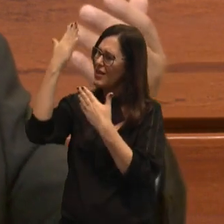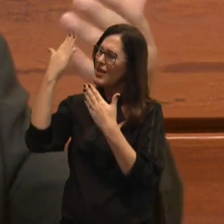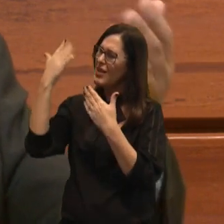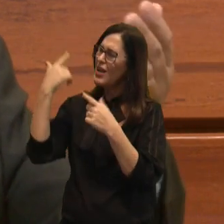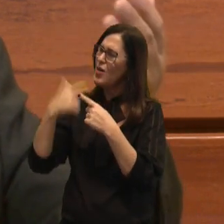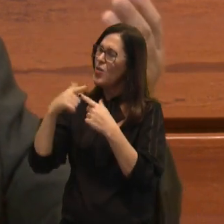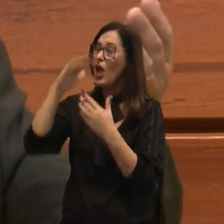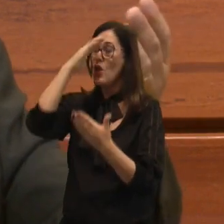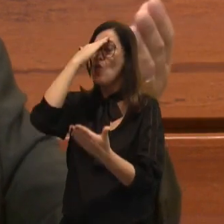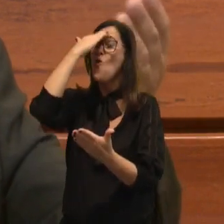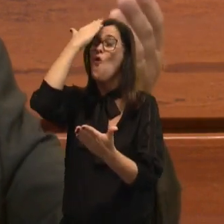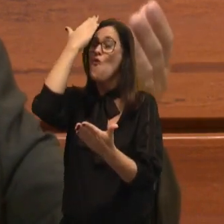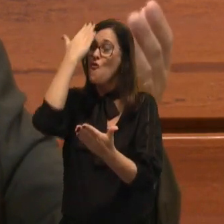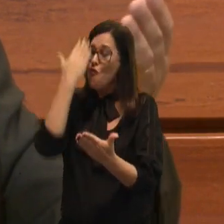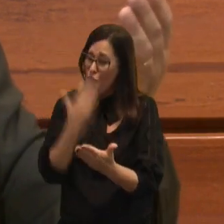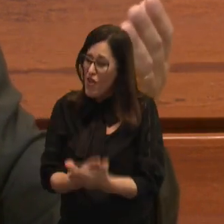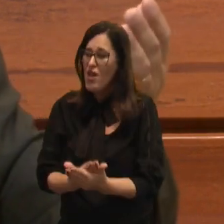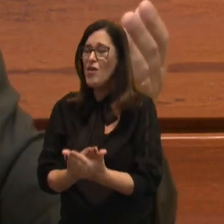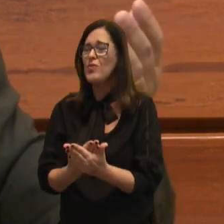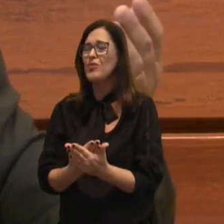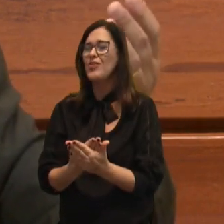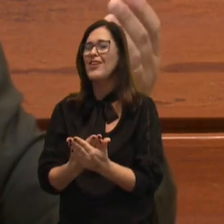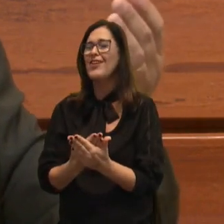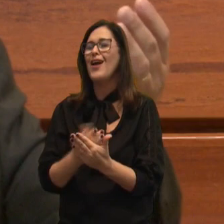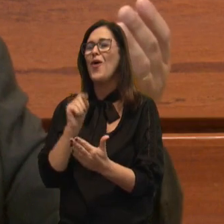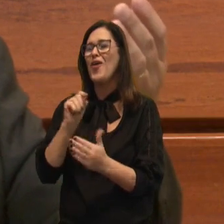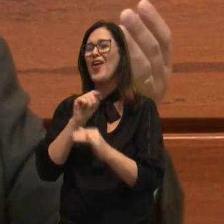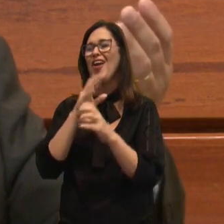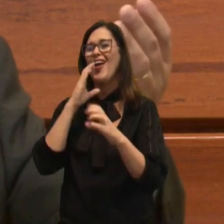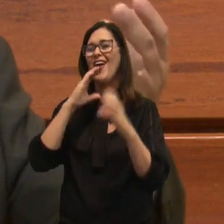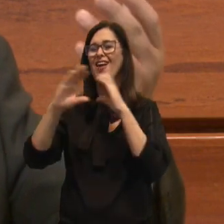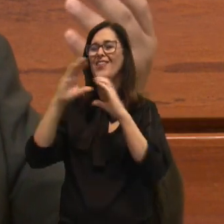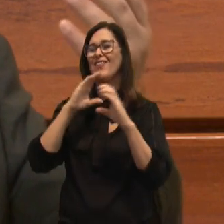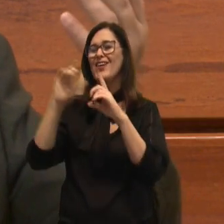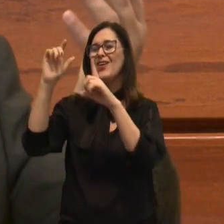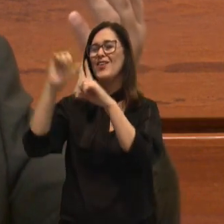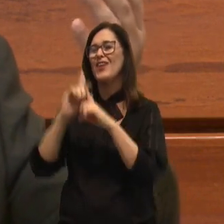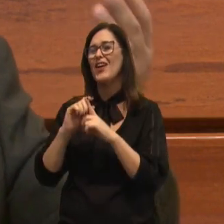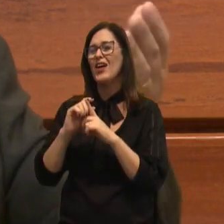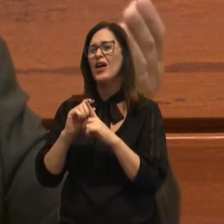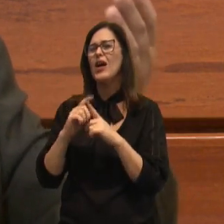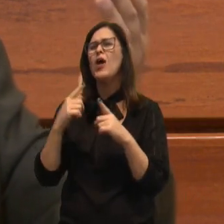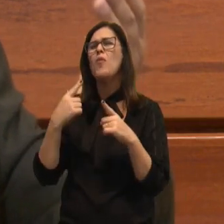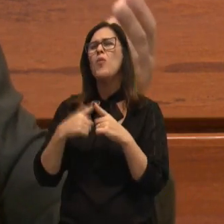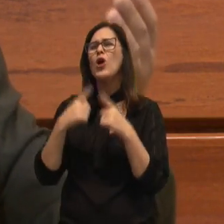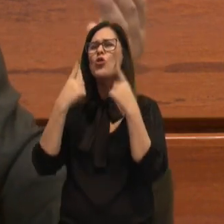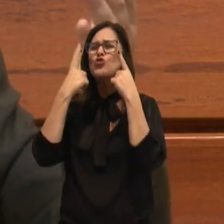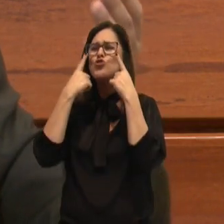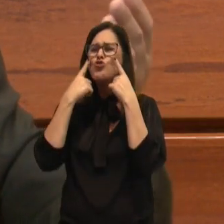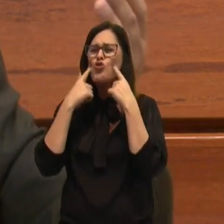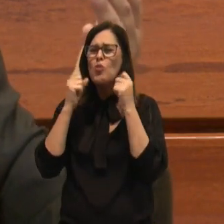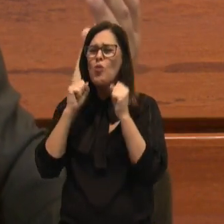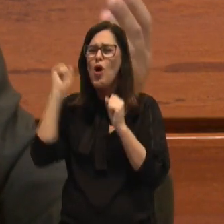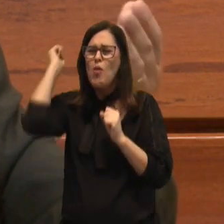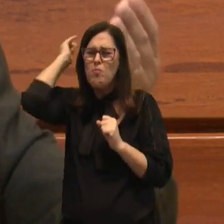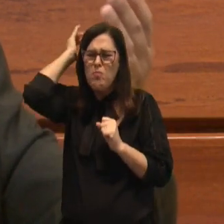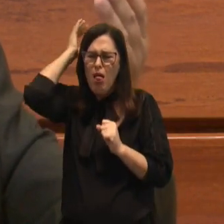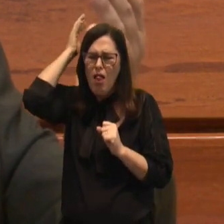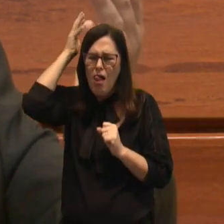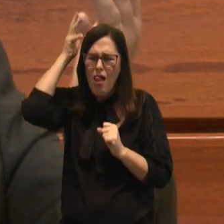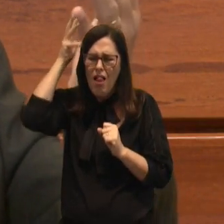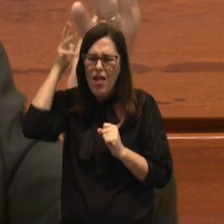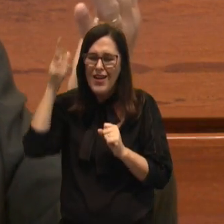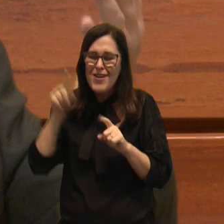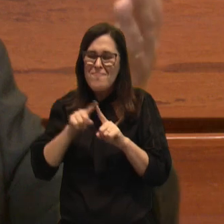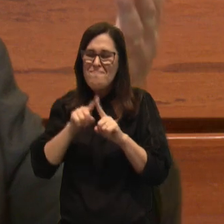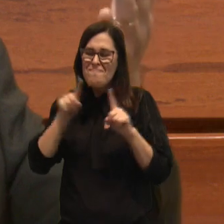nós cremos no que nós acabamos de cantar, que é a Tua palavra, que o choro pode durar uma noite,